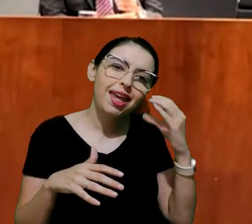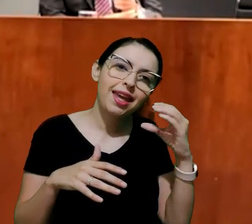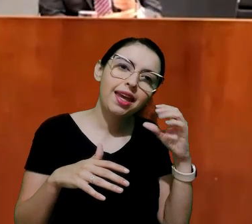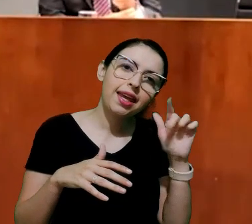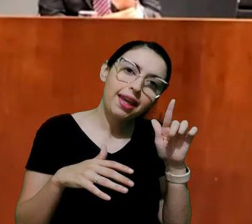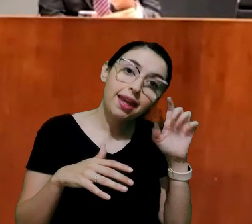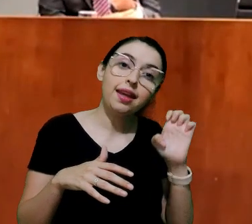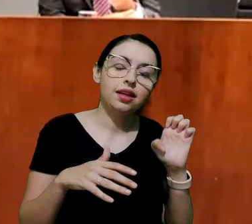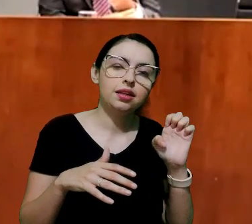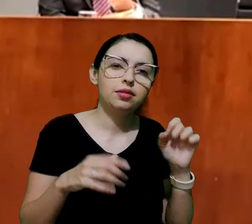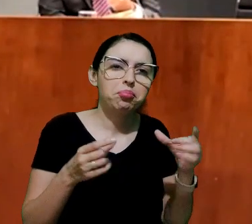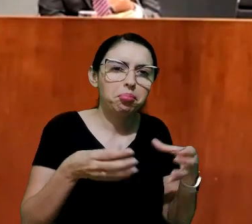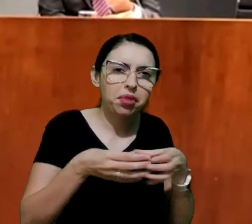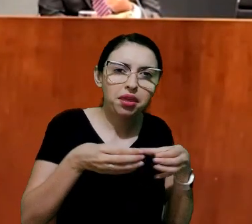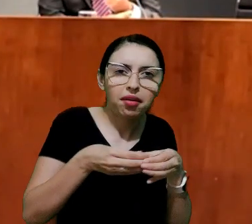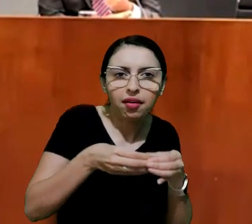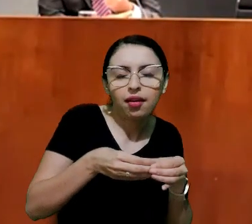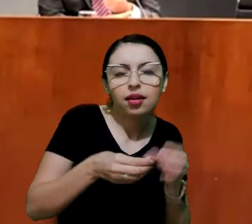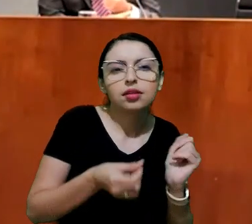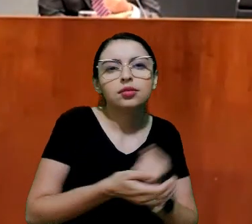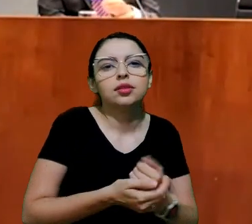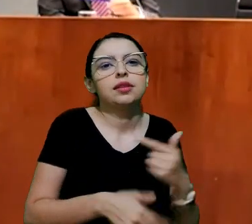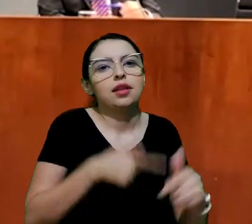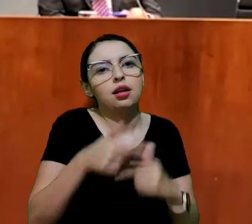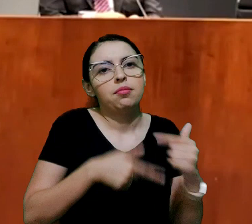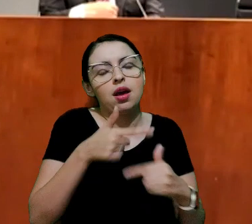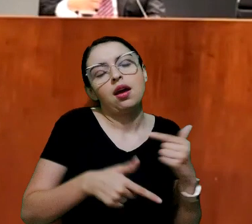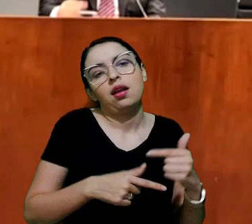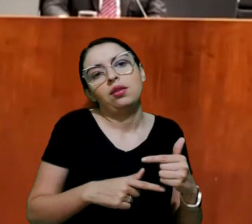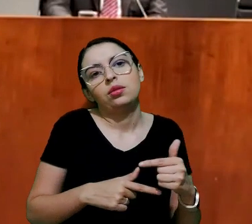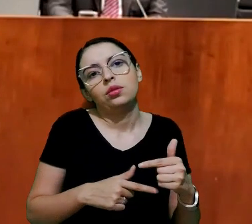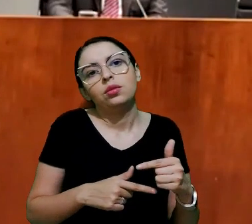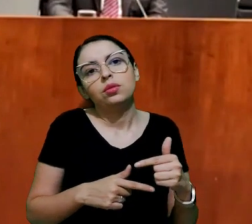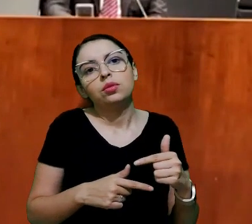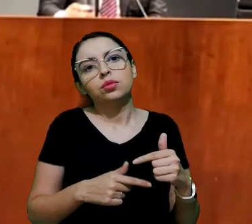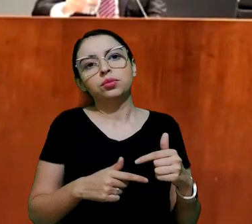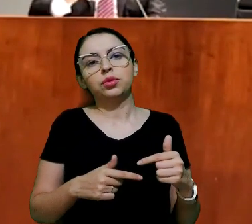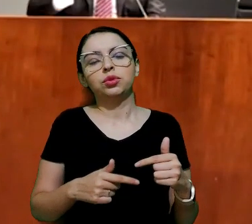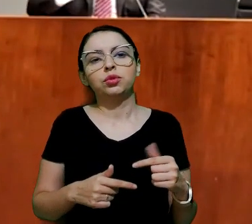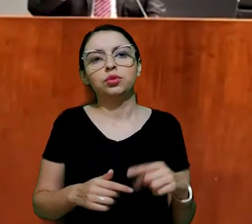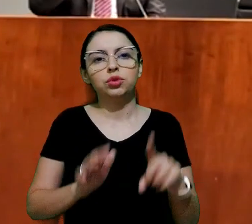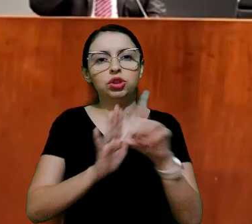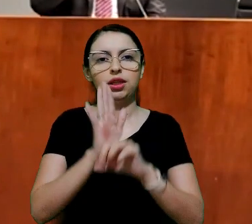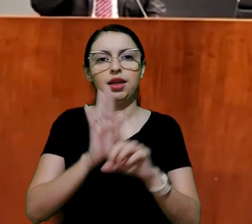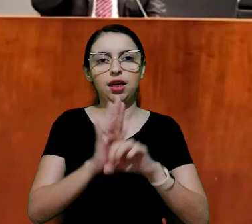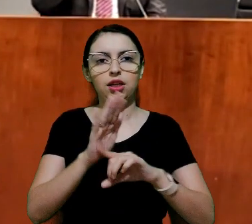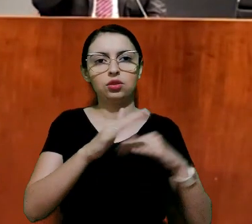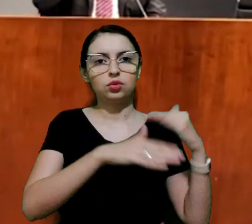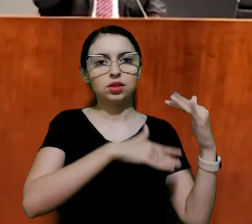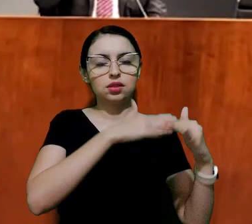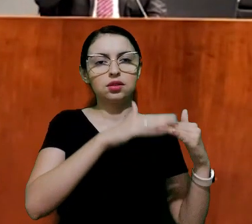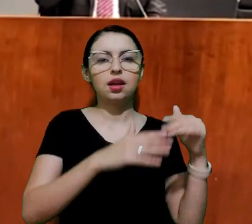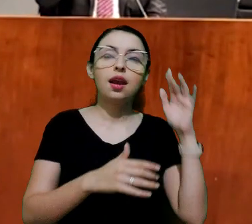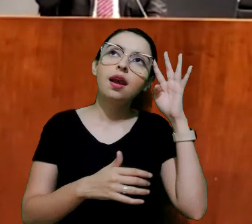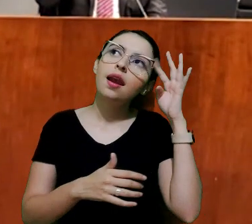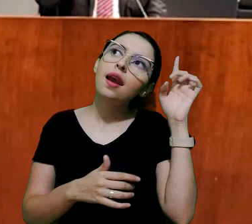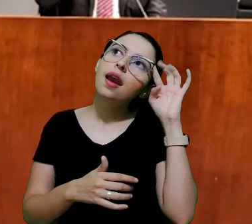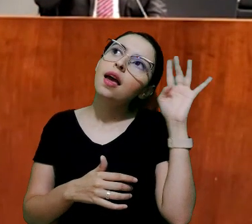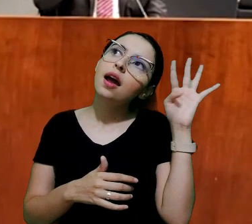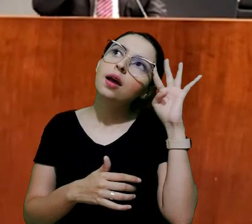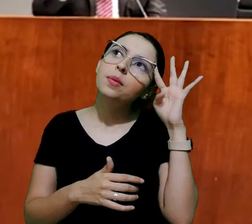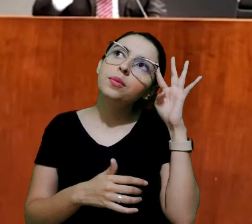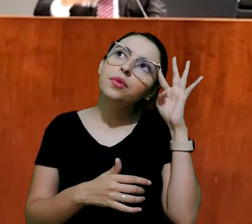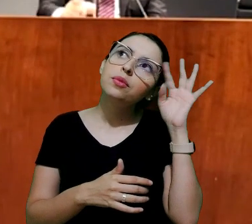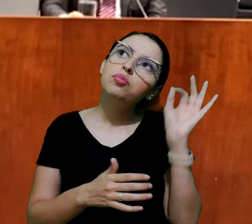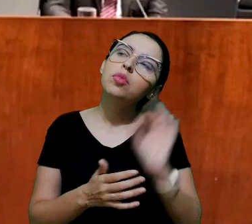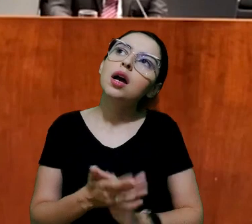coisas. E trabalhei naquela época com direito das sucessões. Lembro até um caso que, quando